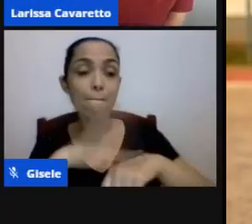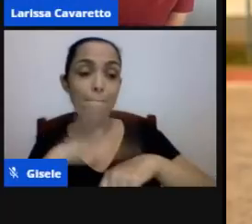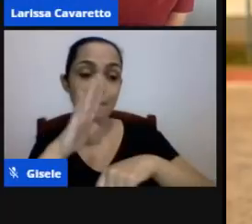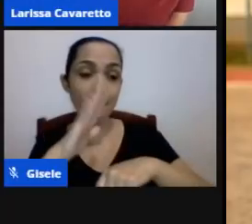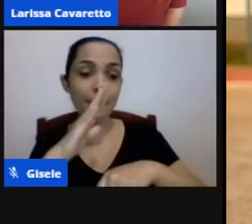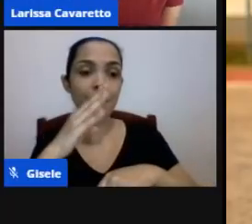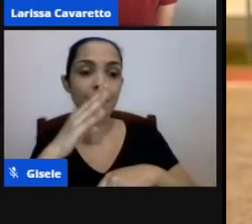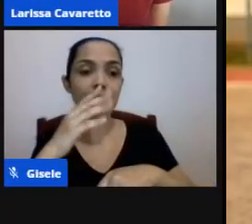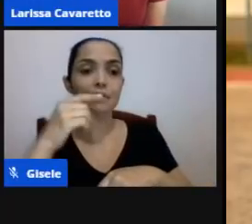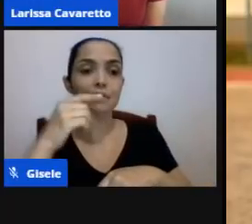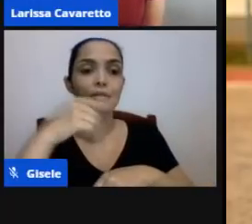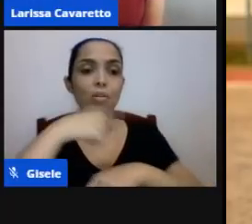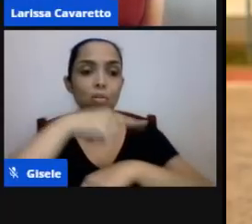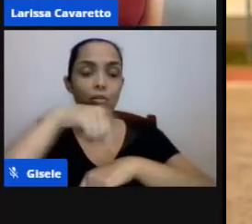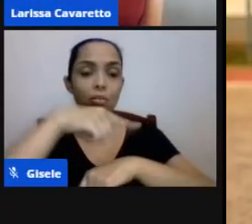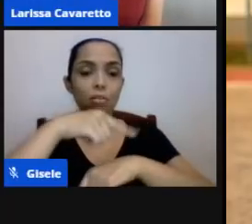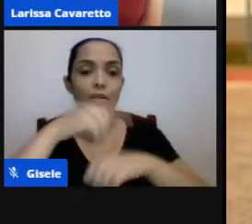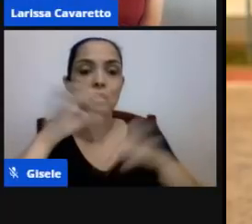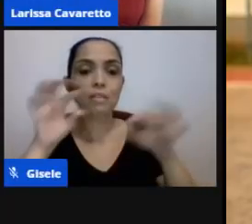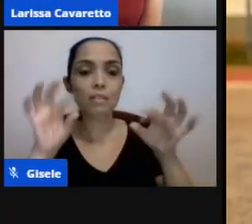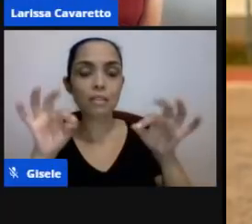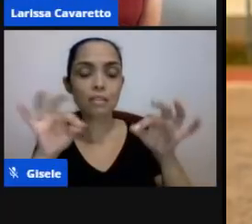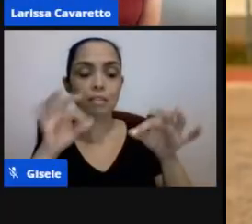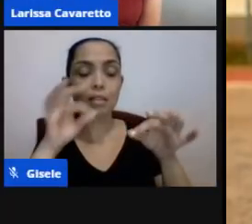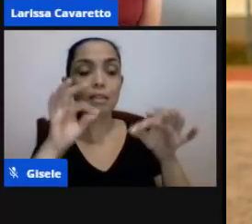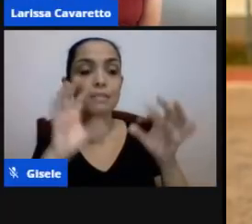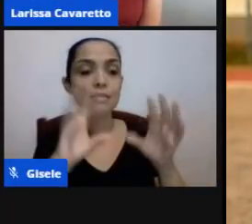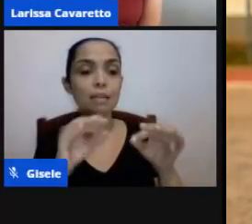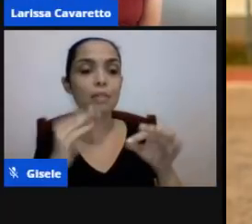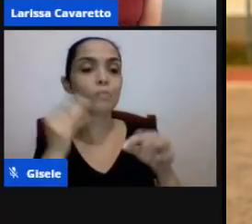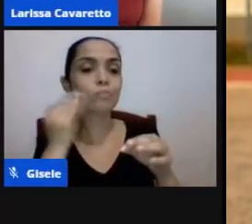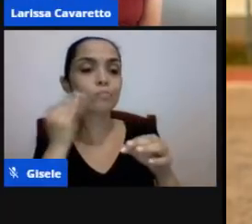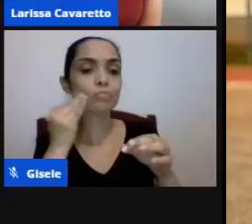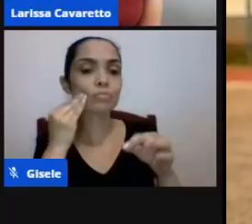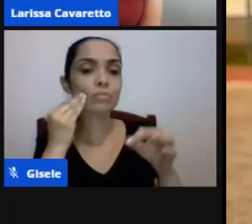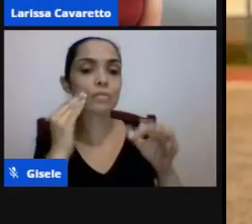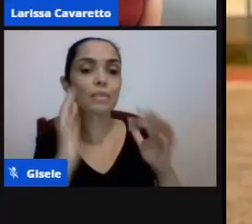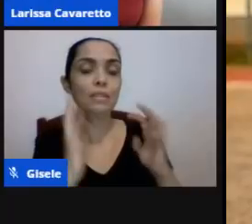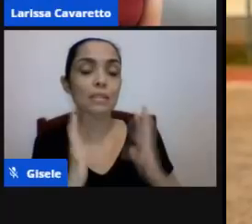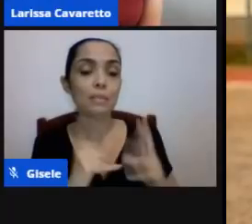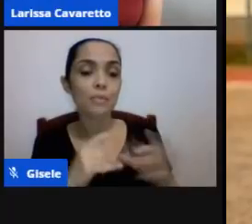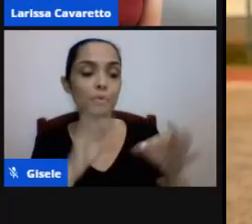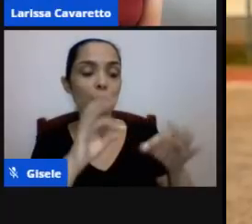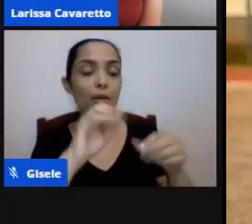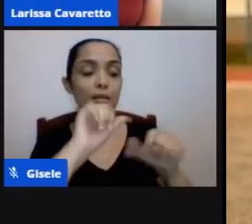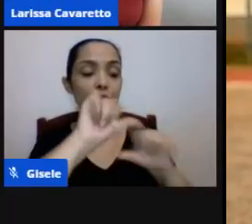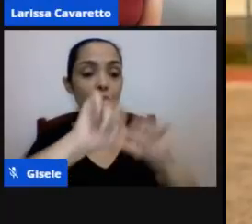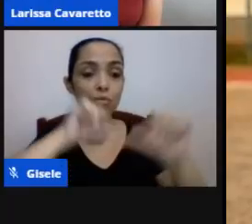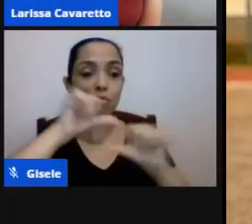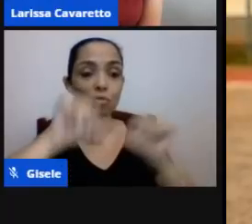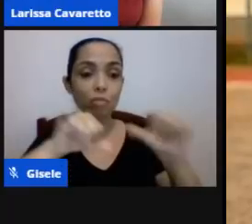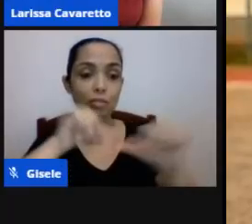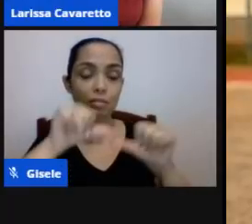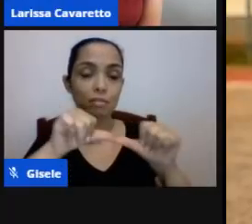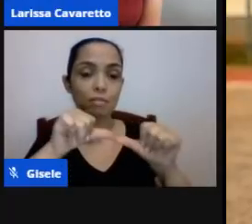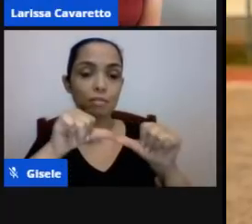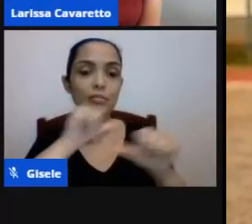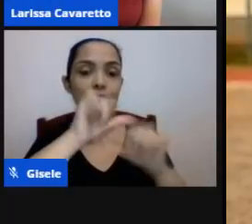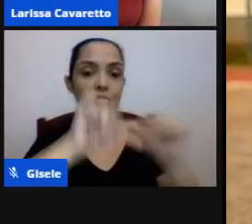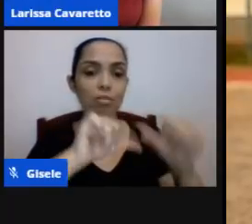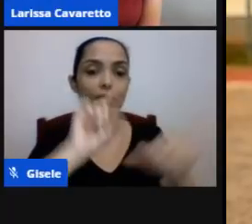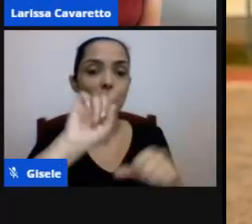por mais tempo, leve um saquinho limpo contendo máscaras limpas para que você possa substituí-las durante esse